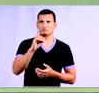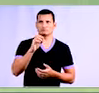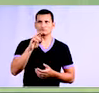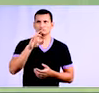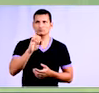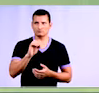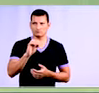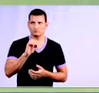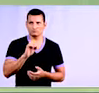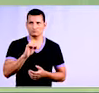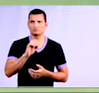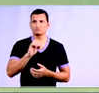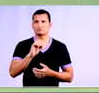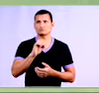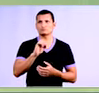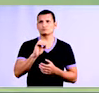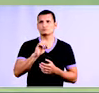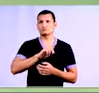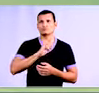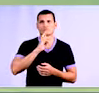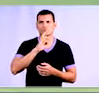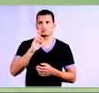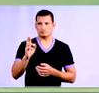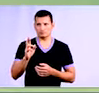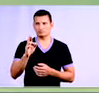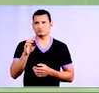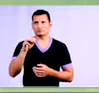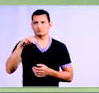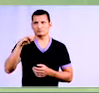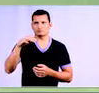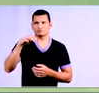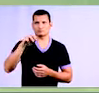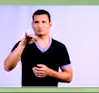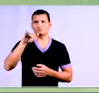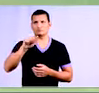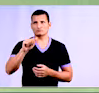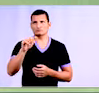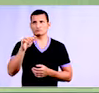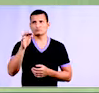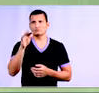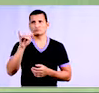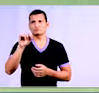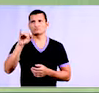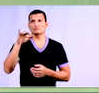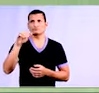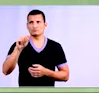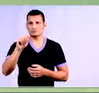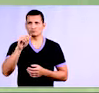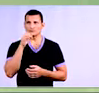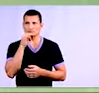correspondente na memória física. Caso contrário, a página